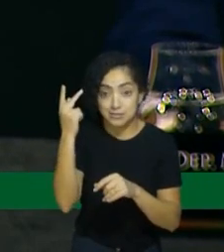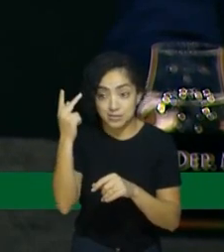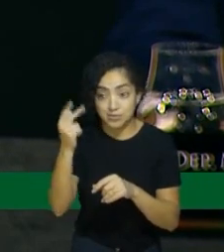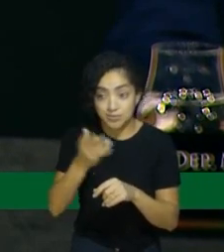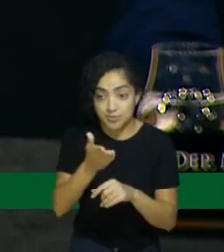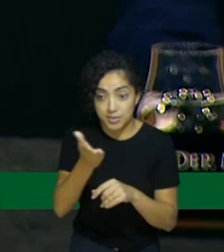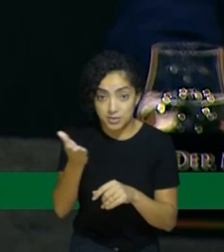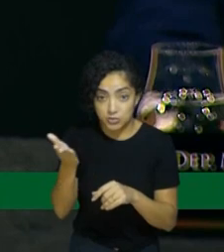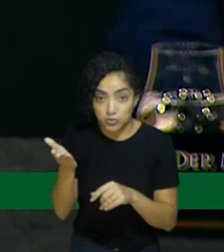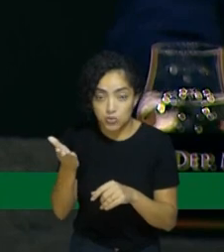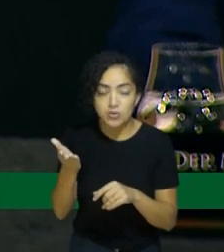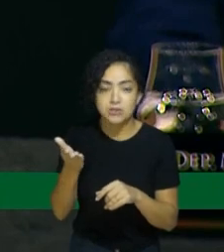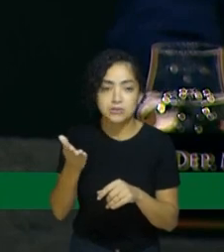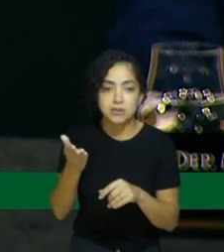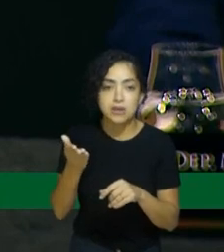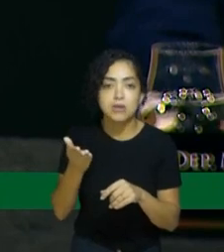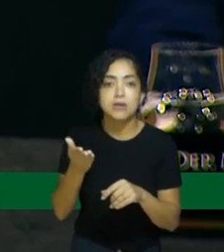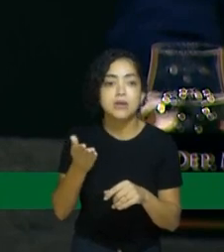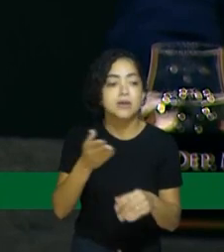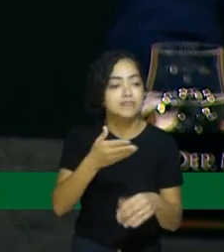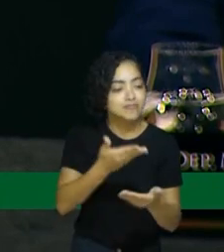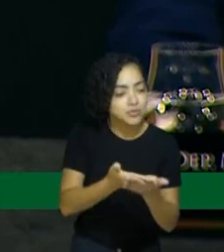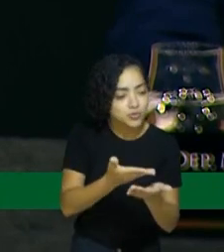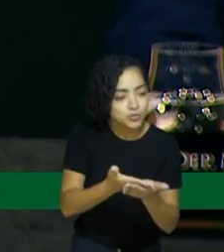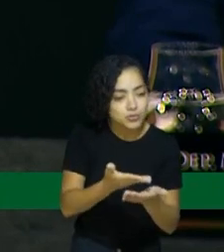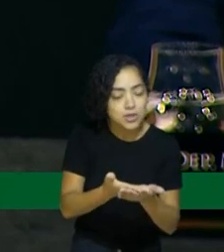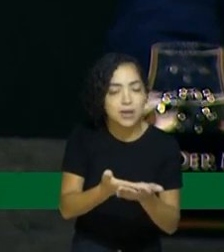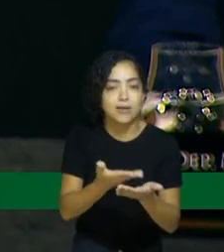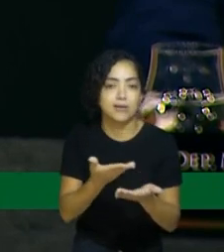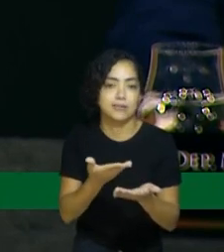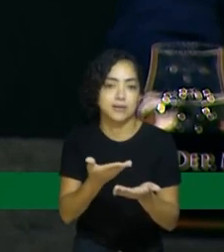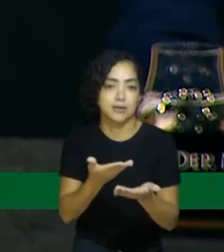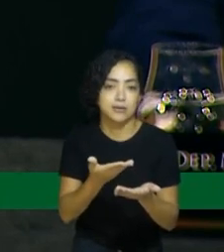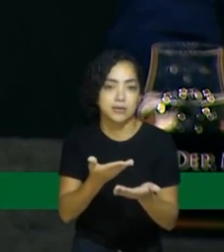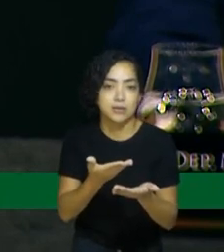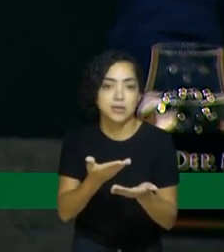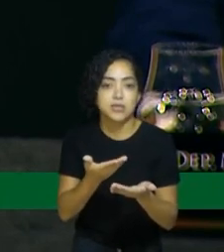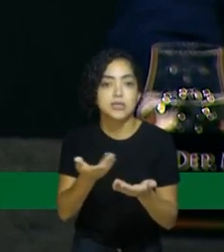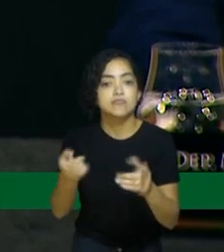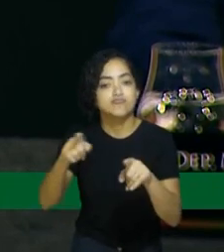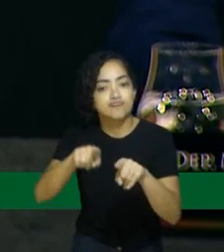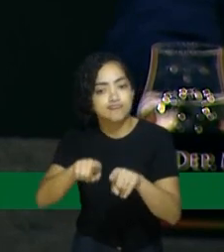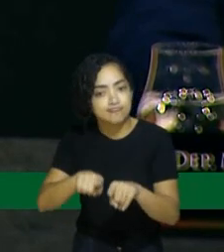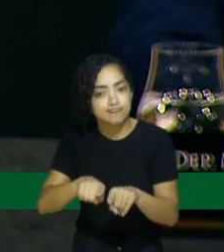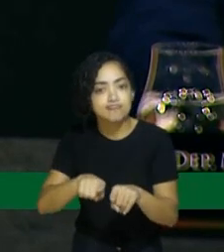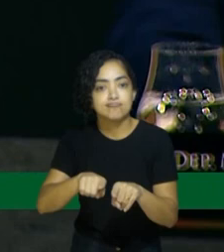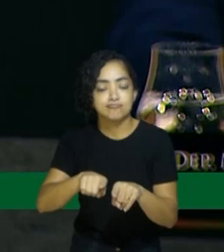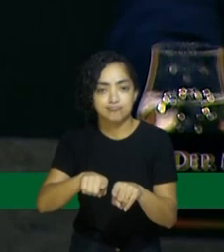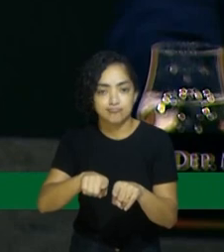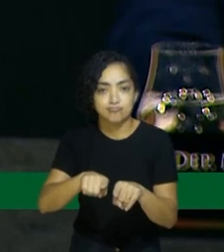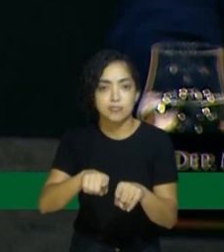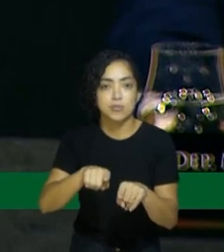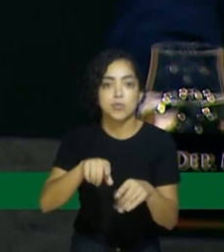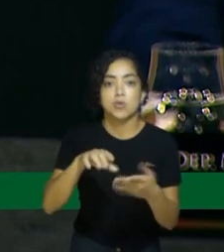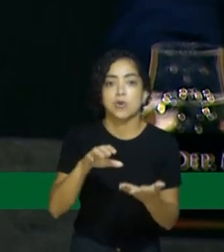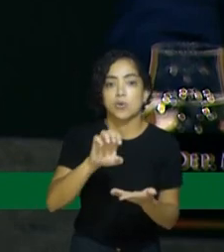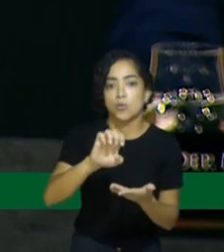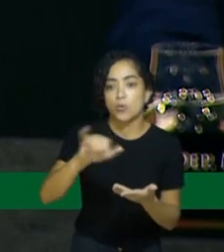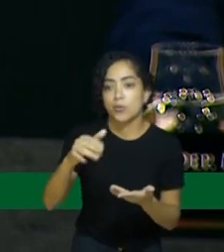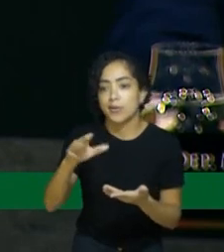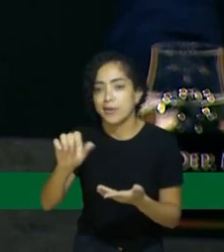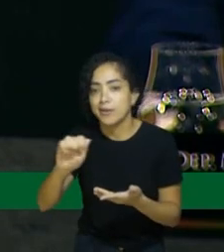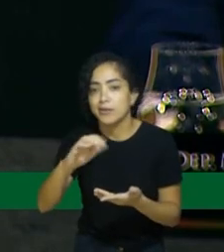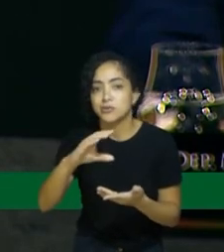A estudarem a fazer uma parceria novamente com o EJA seja seja lá o que for